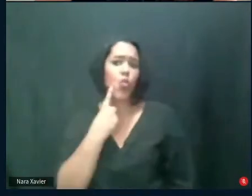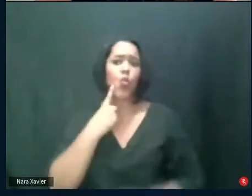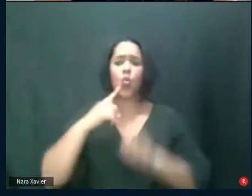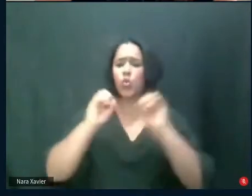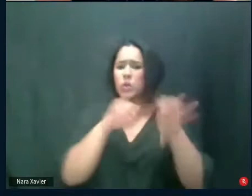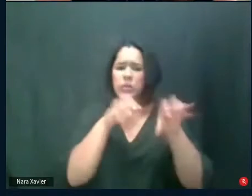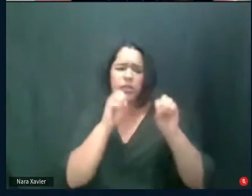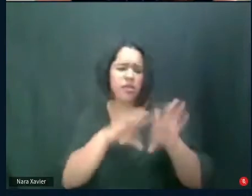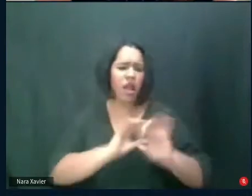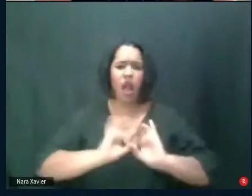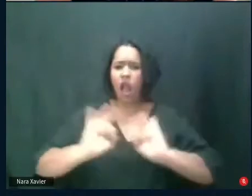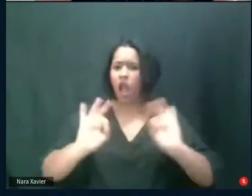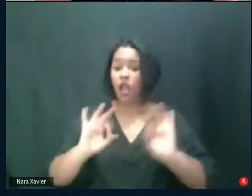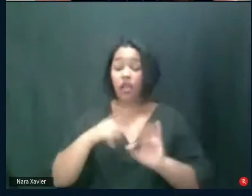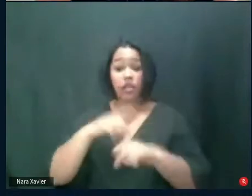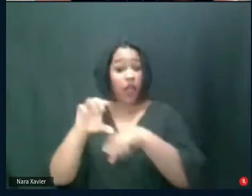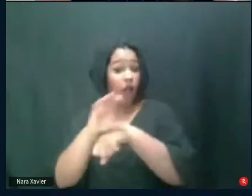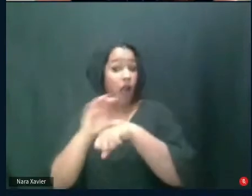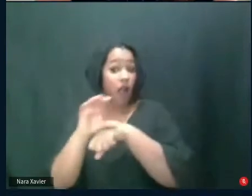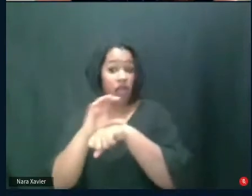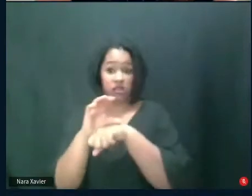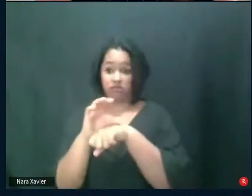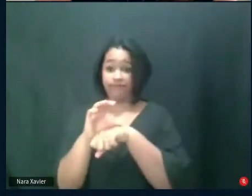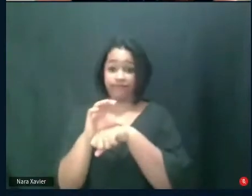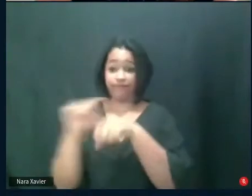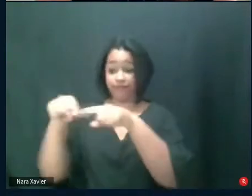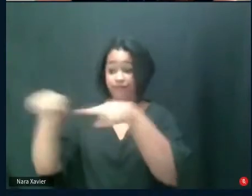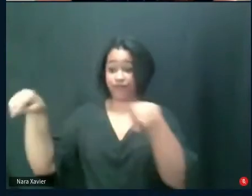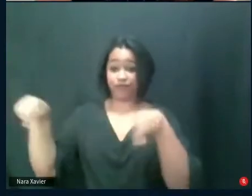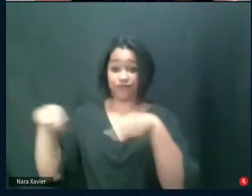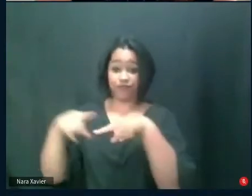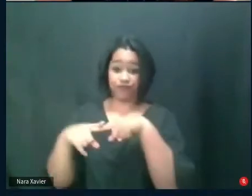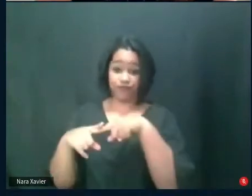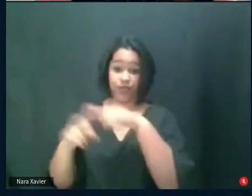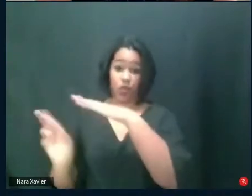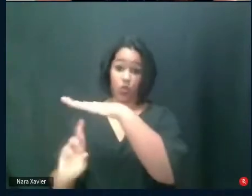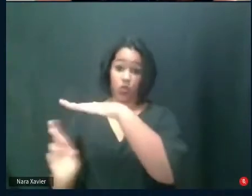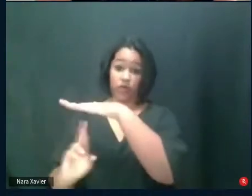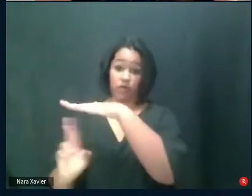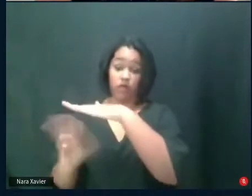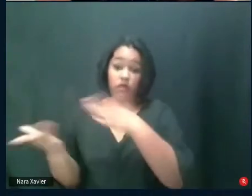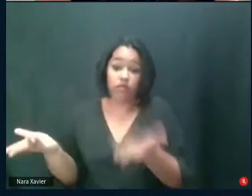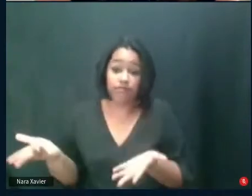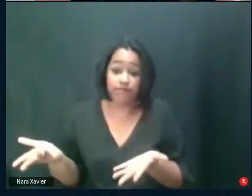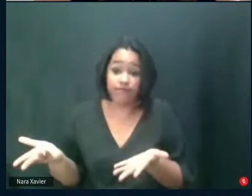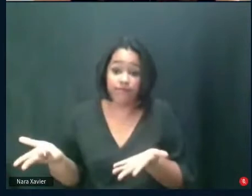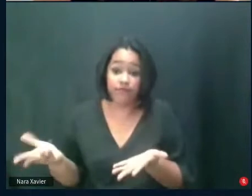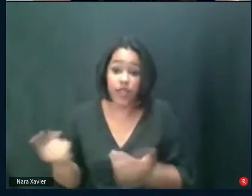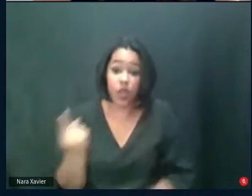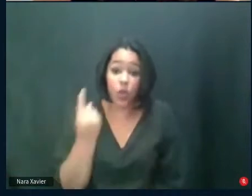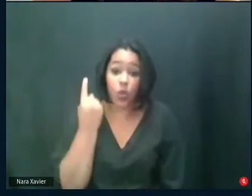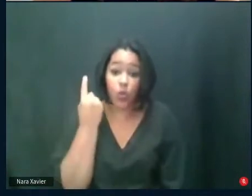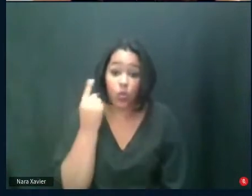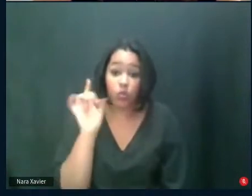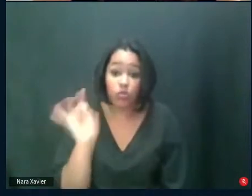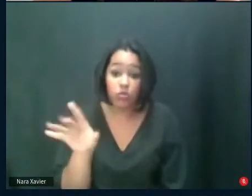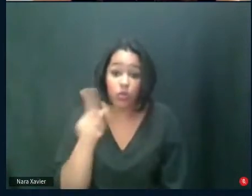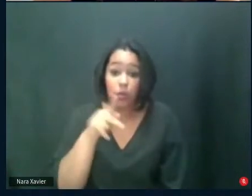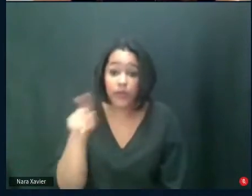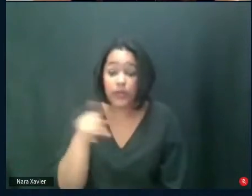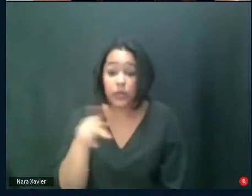dando aula. E tem CAES que funciona numa sala de uma rodoviária, gente, com um